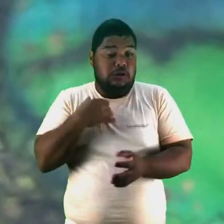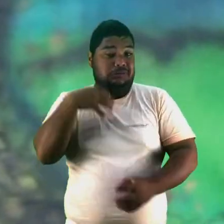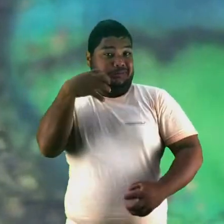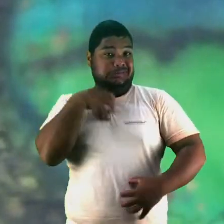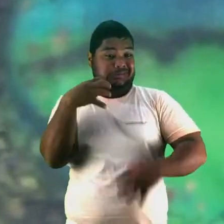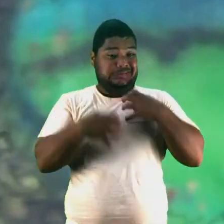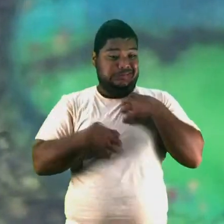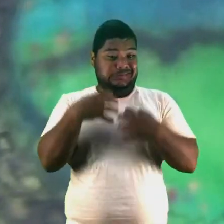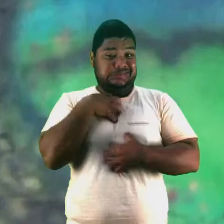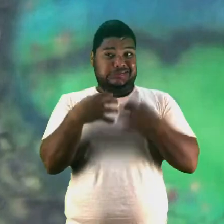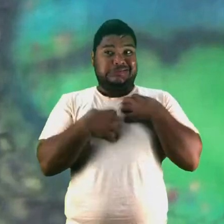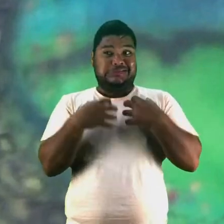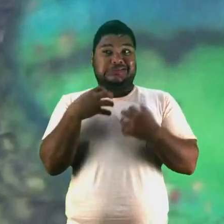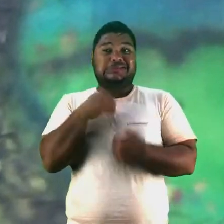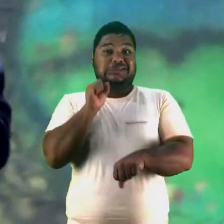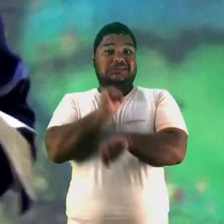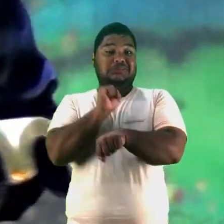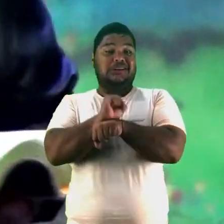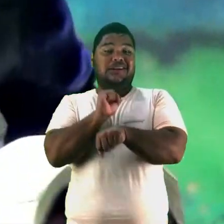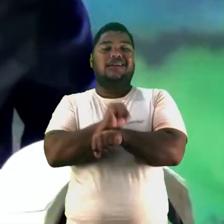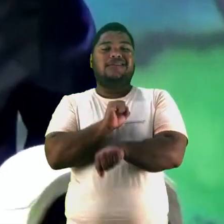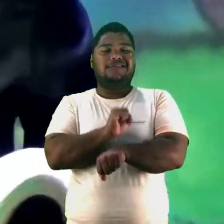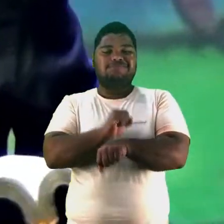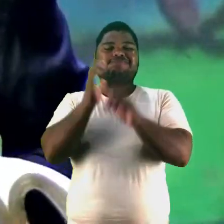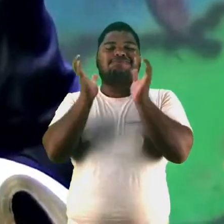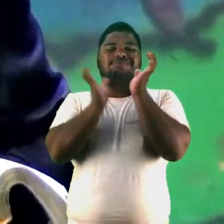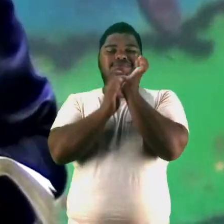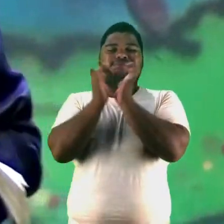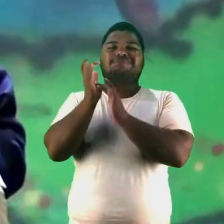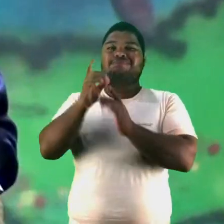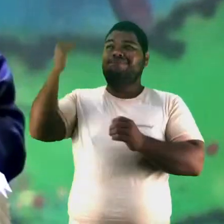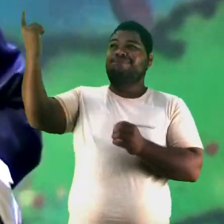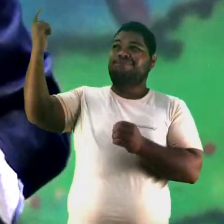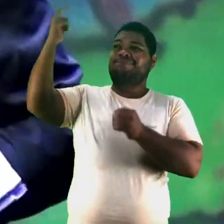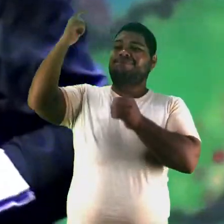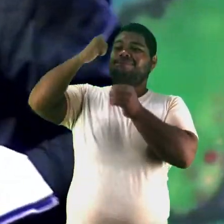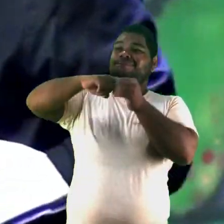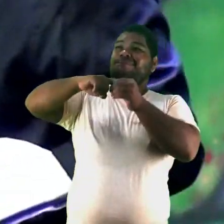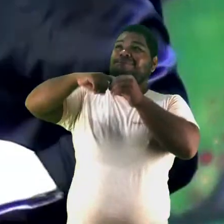ansiosamente Jesus nos ares buscar sua igreja.